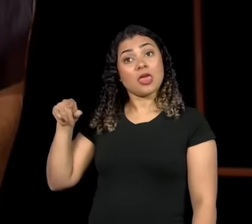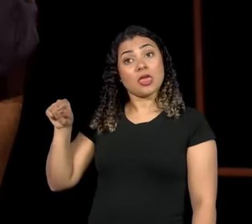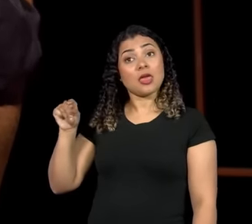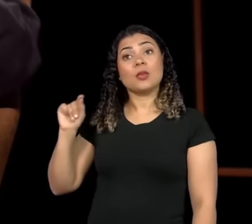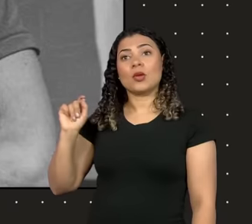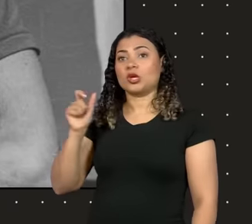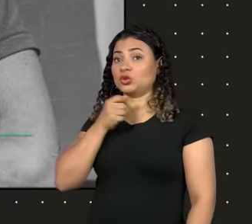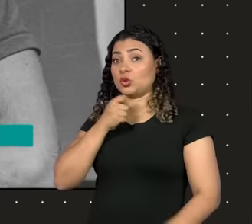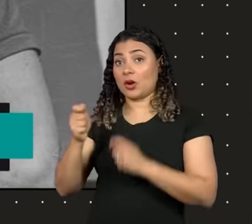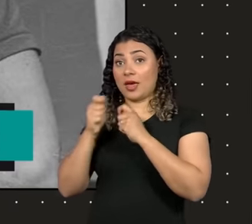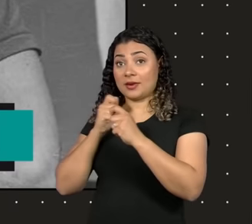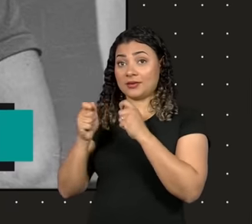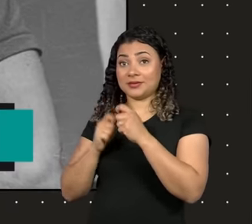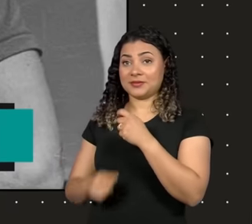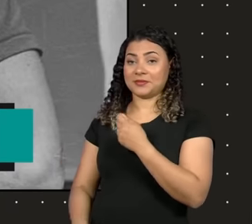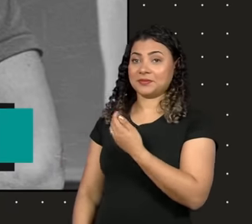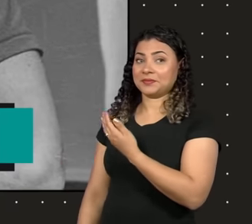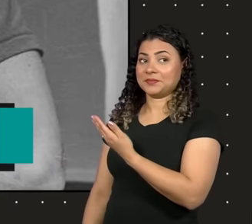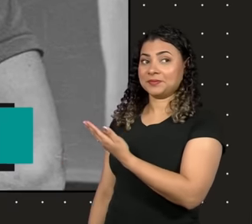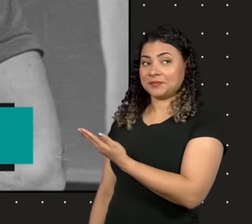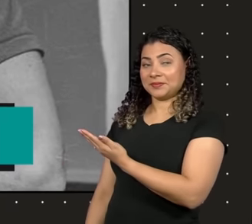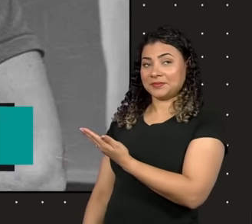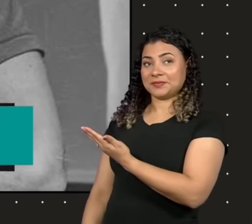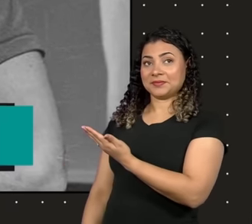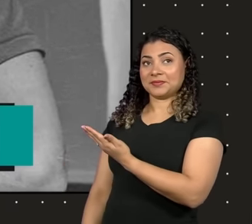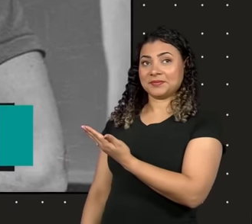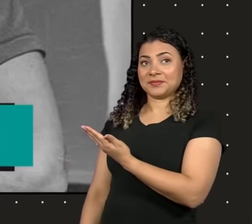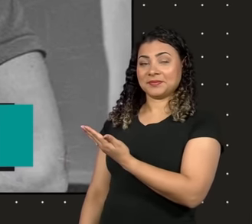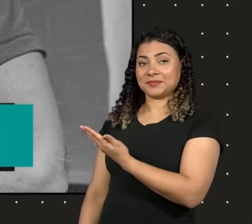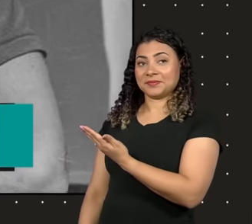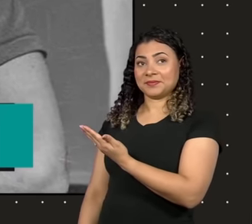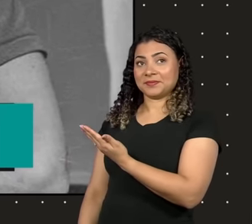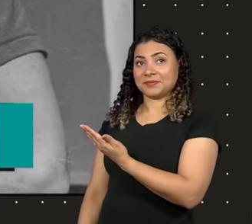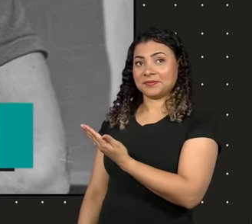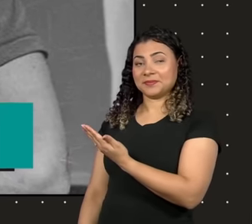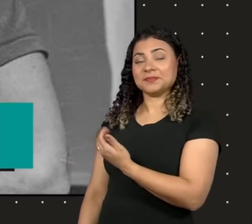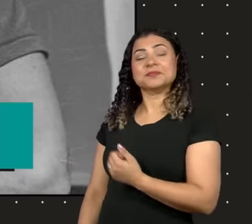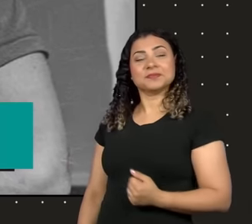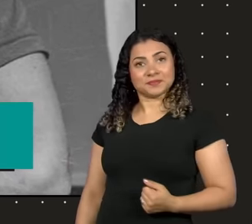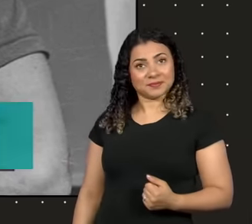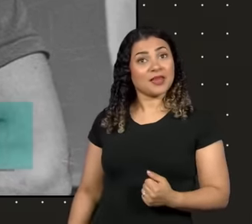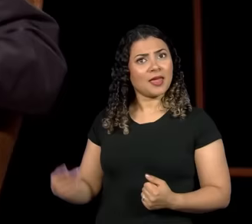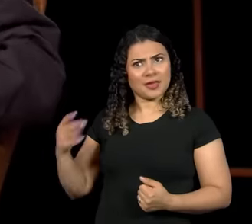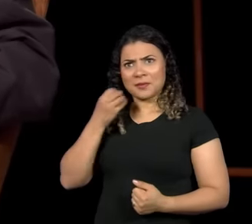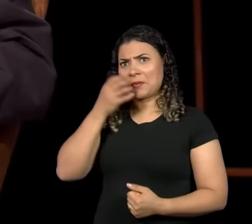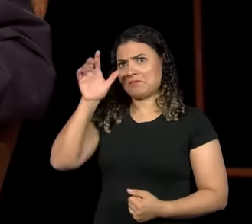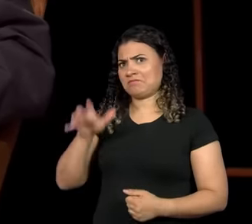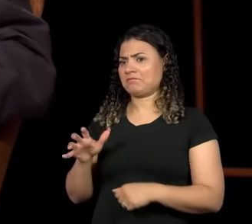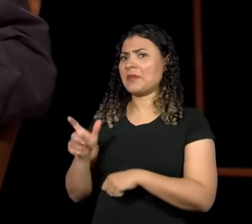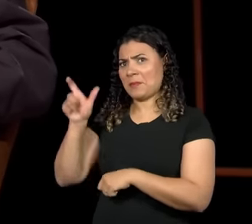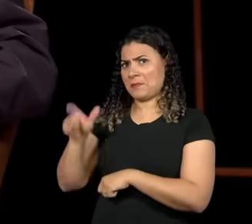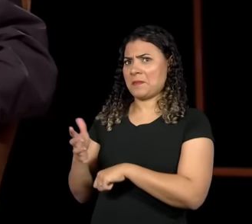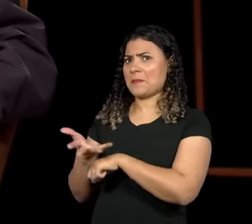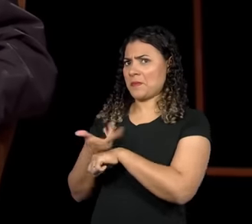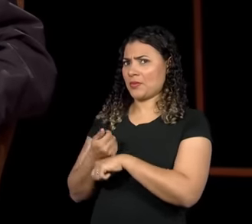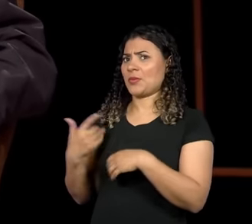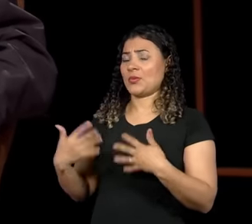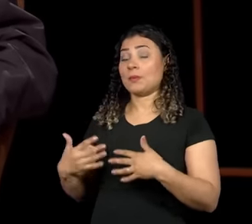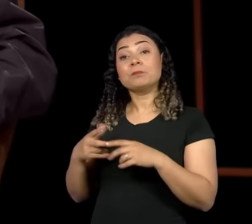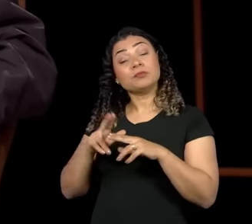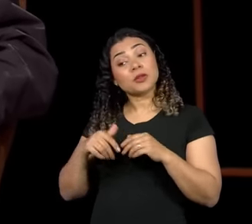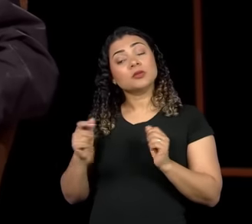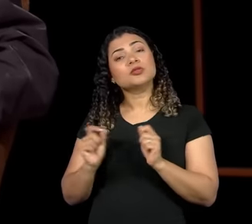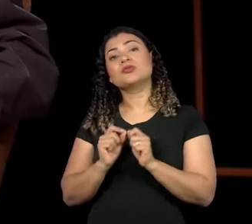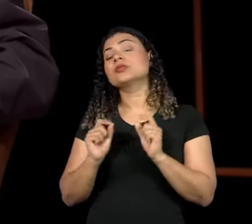um jornalista. Era o Papa do Super 8. Ele era o cara, né? É. E, então, nós